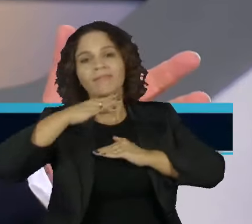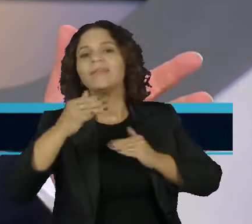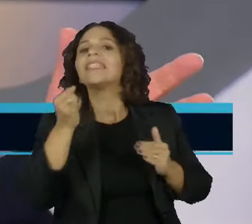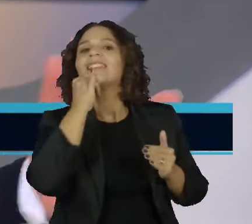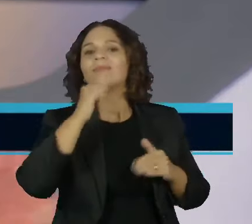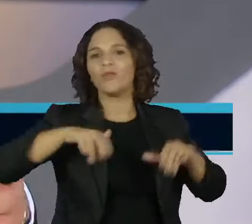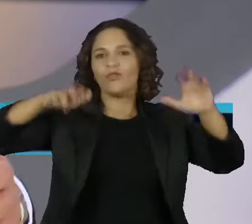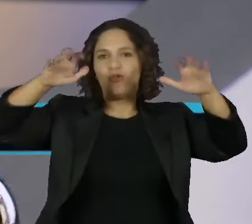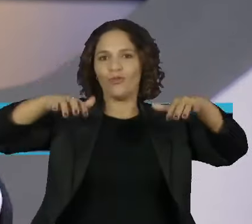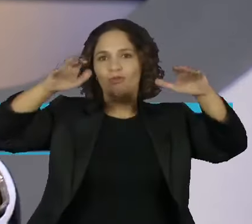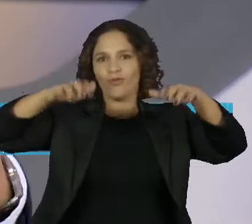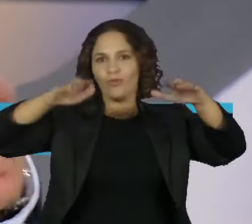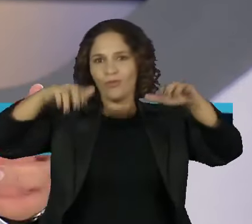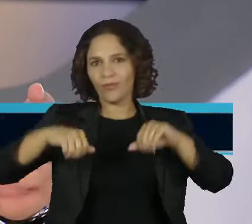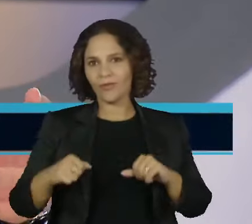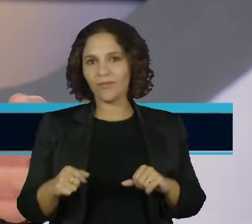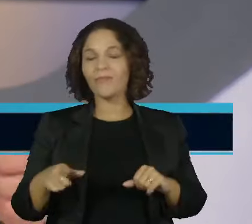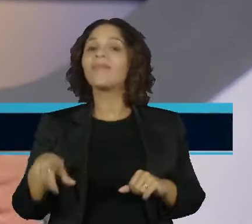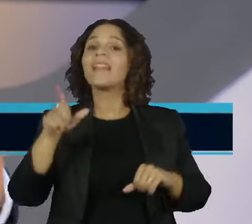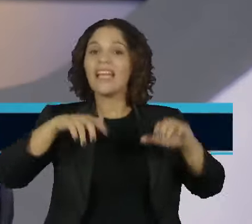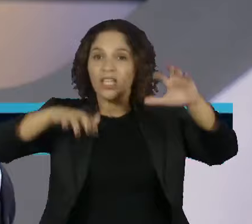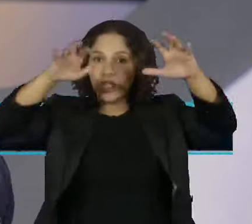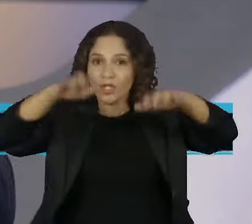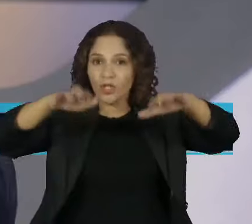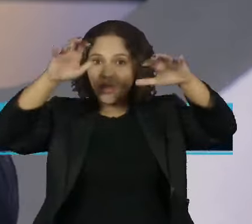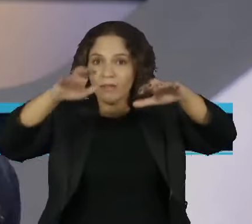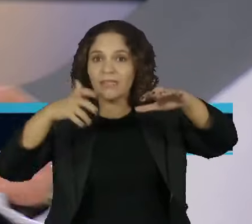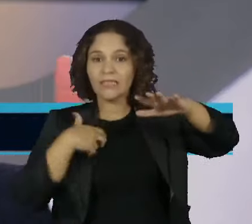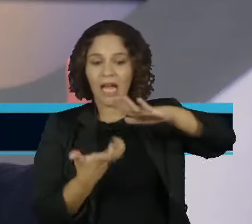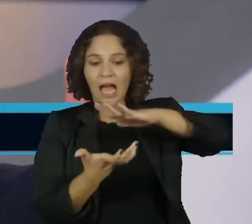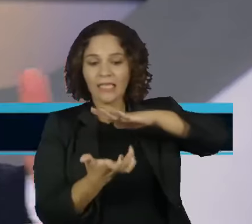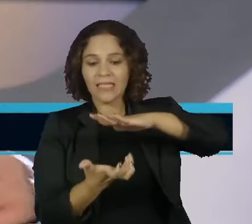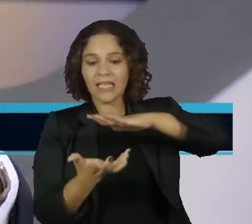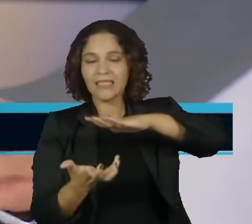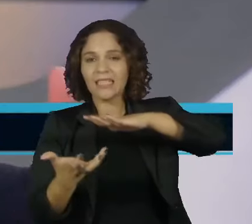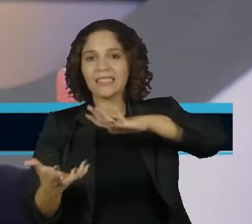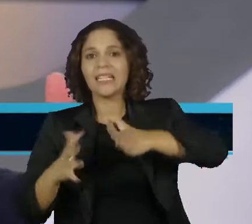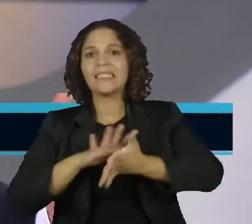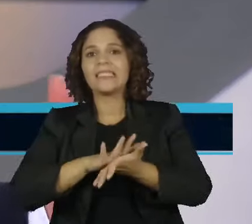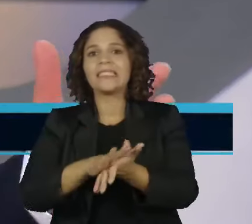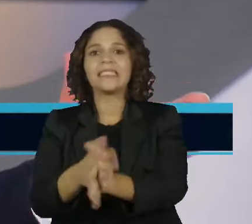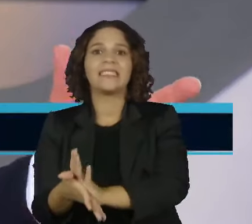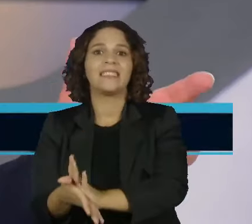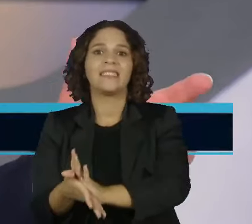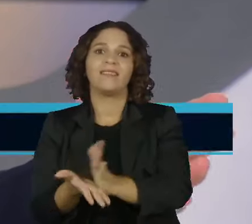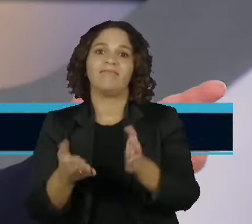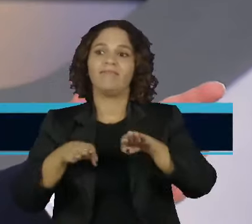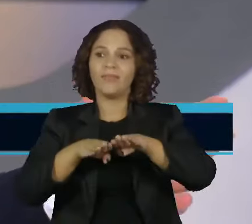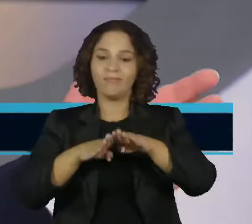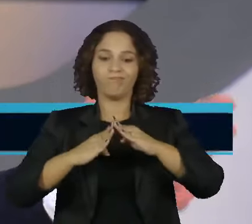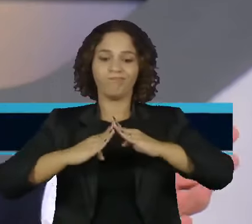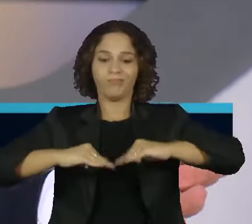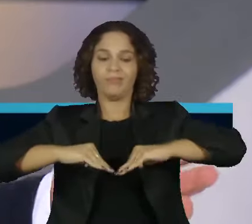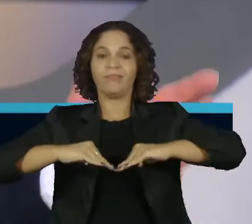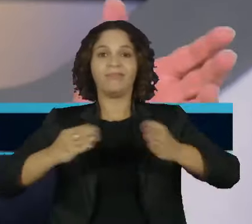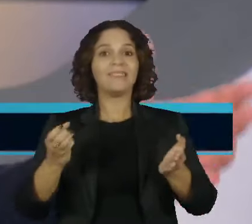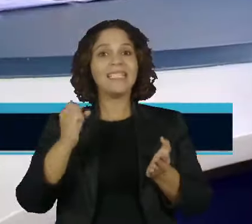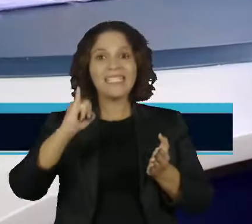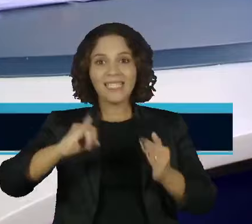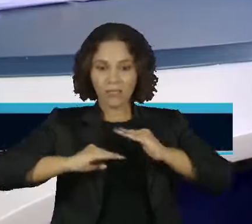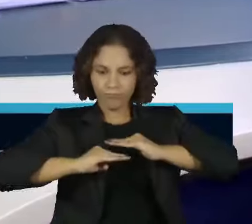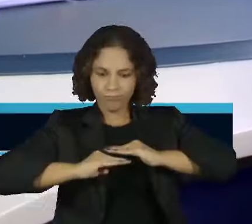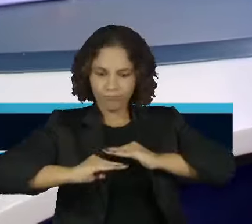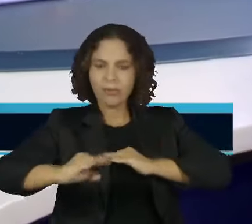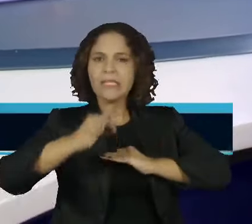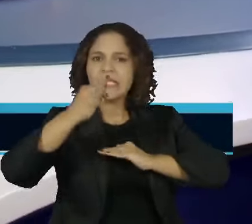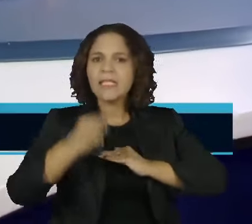estava falando de chuva, a água, a erosão, é um dos grandes destruidores de estrada e de asfalto. Se você não faz uma base correta, com